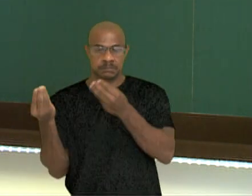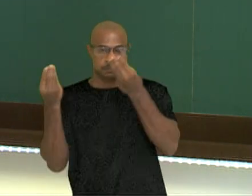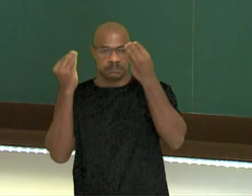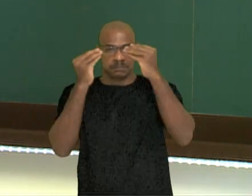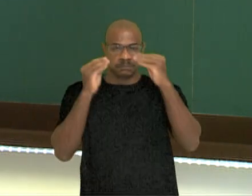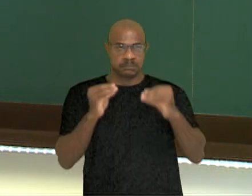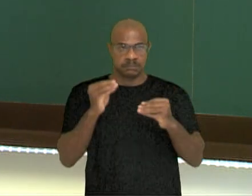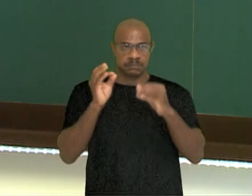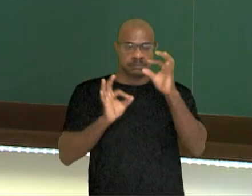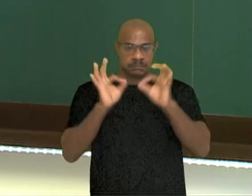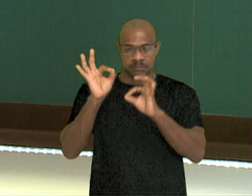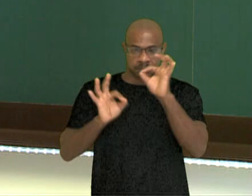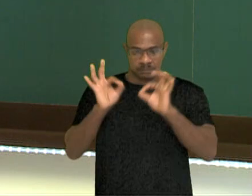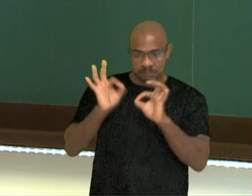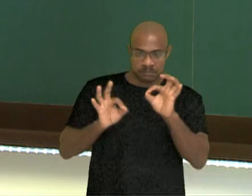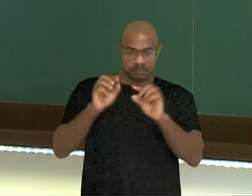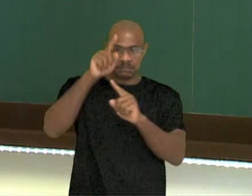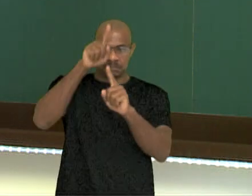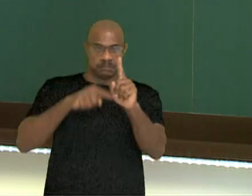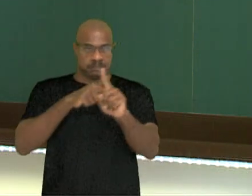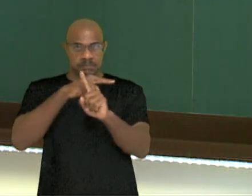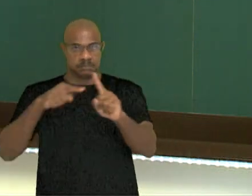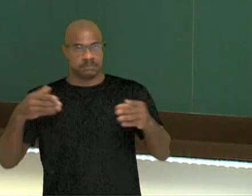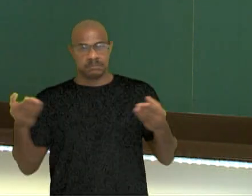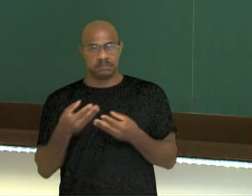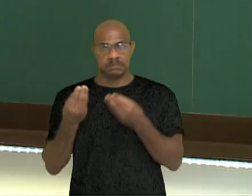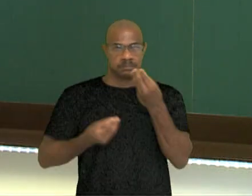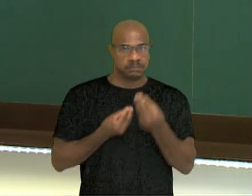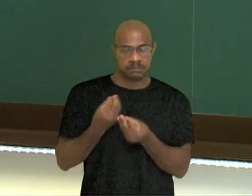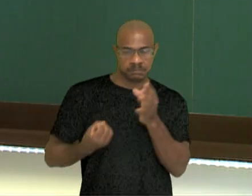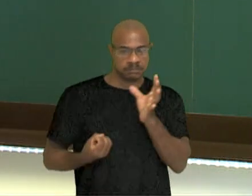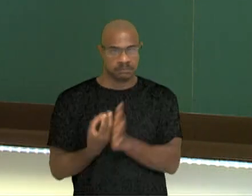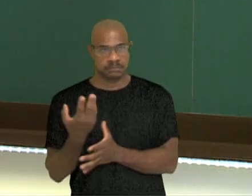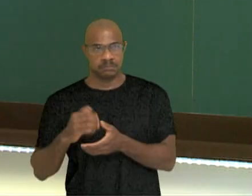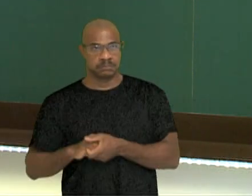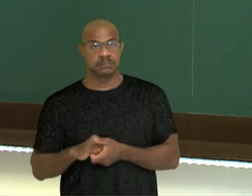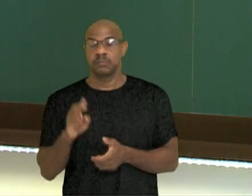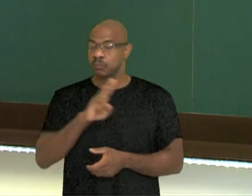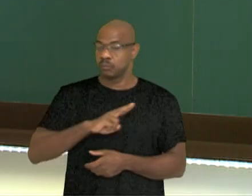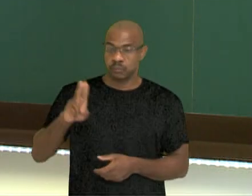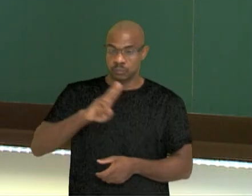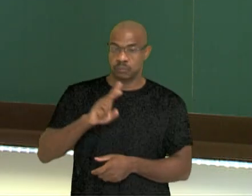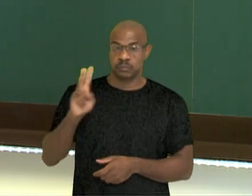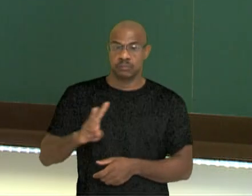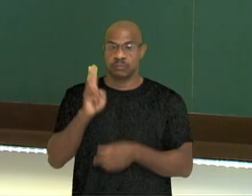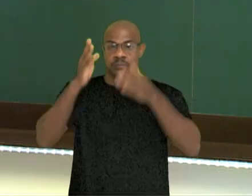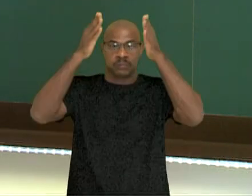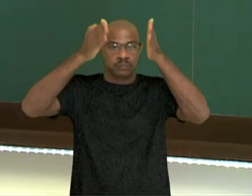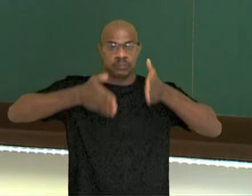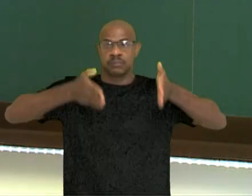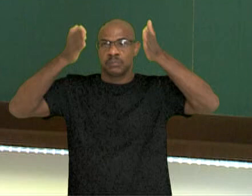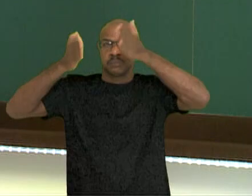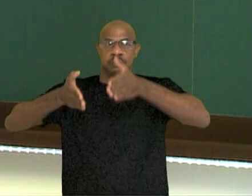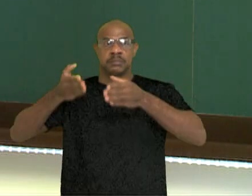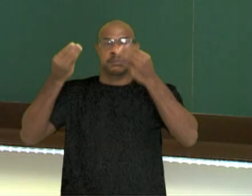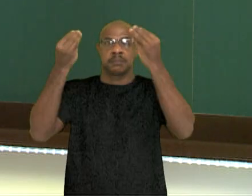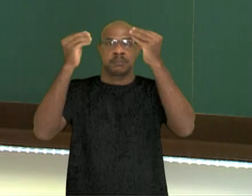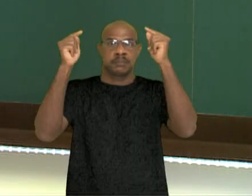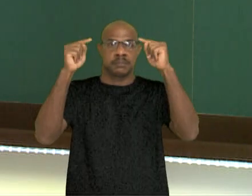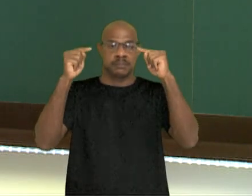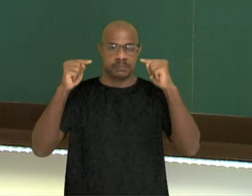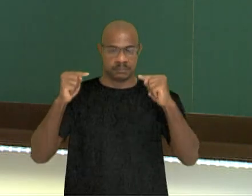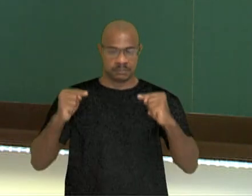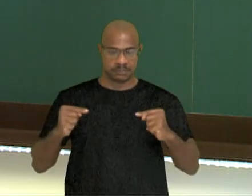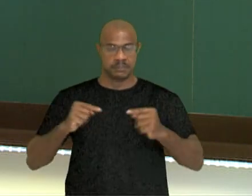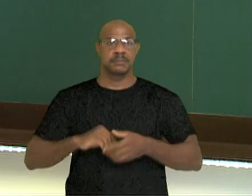pares ordenados que a gente vai colocar no gráfico, né, a fim de representar graficamente toda essa situação, né, e representar o que o problema